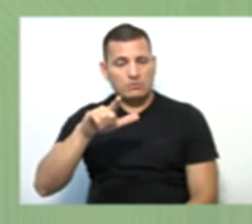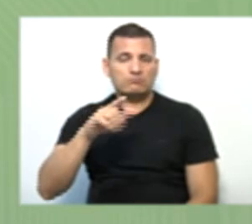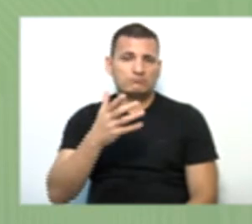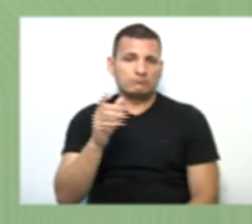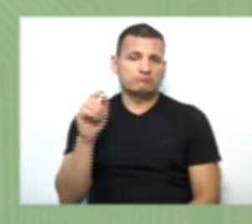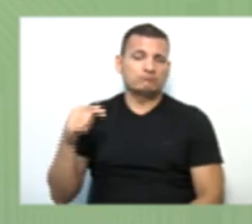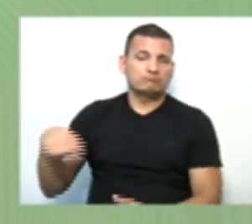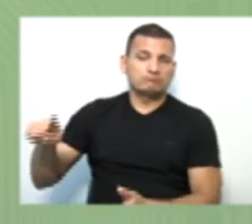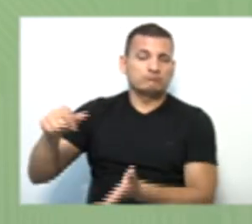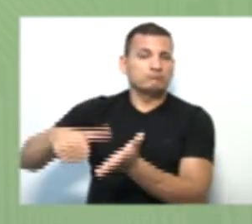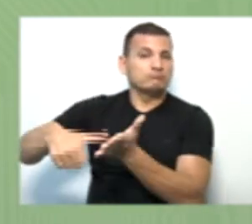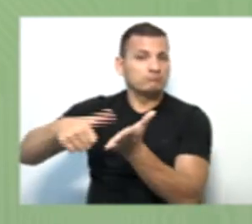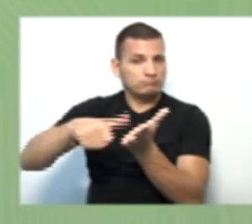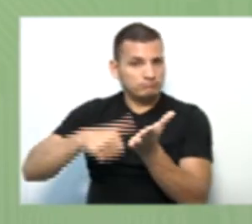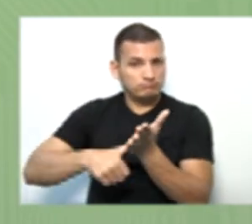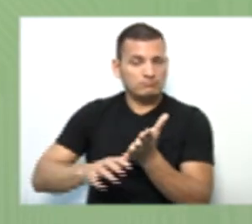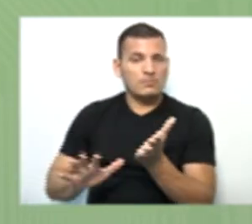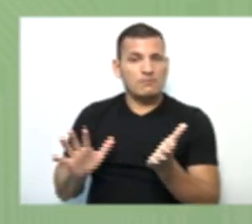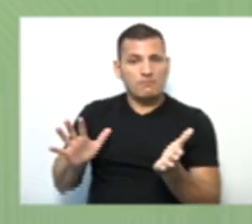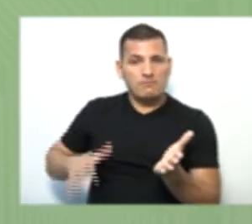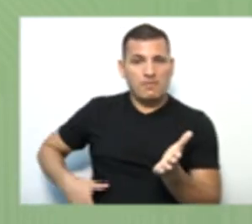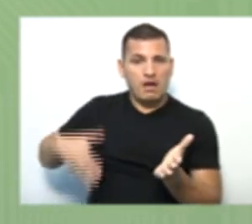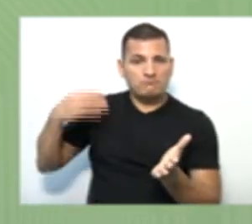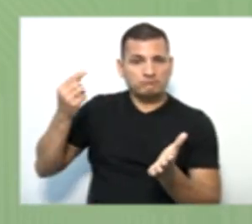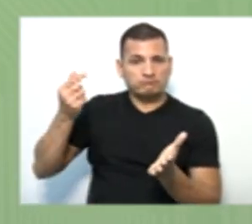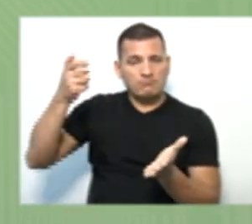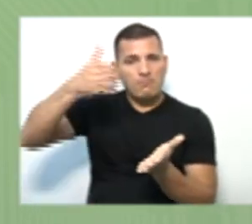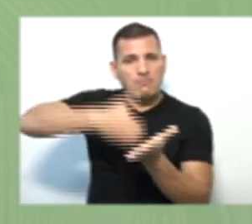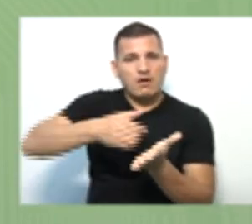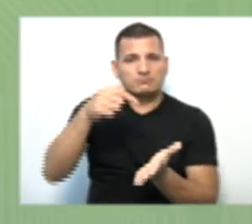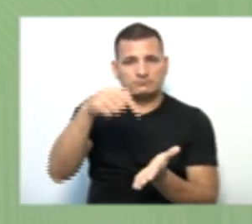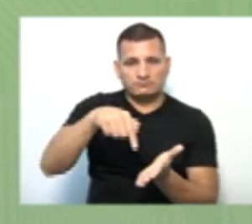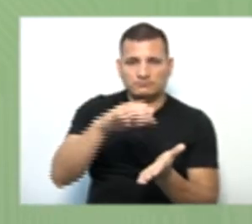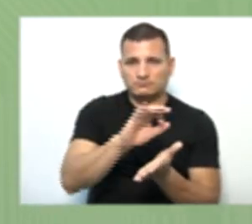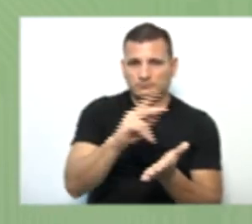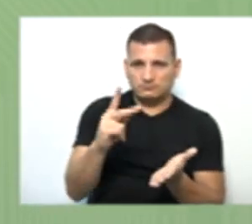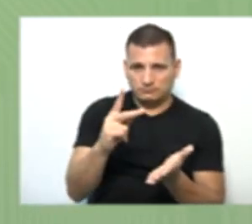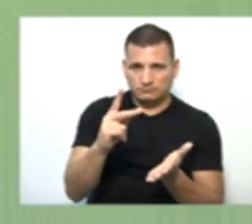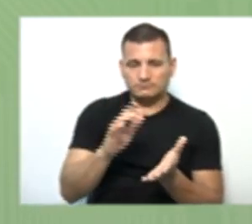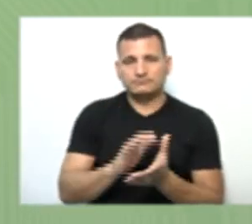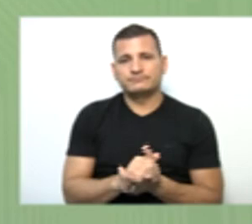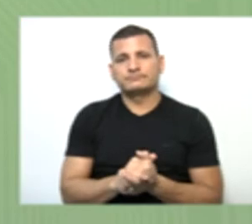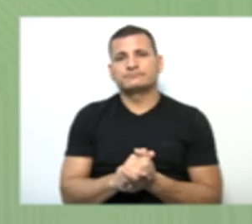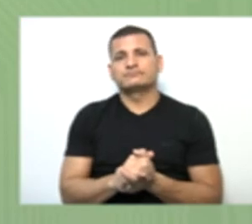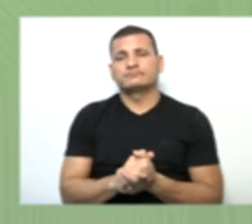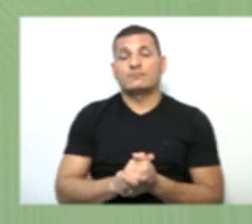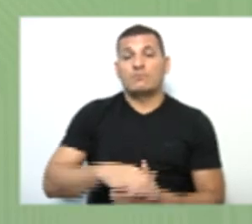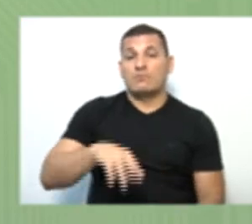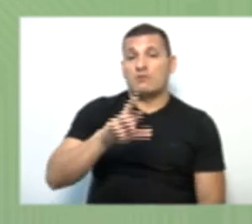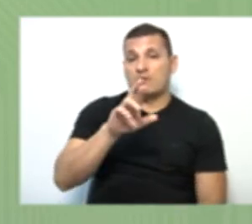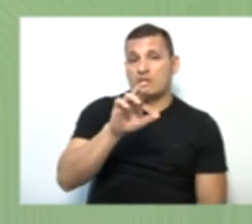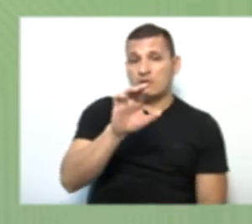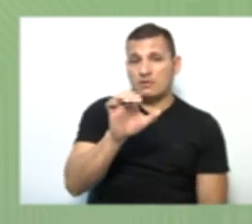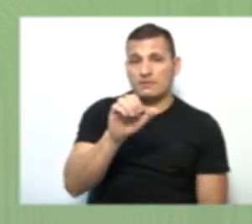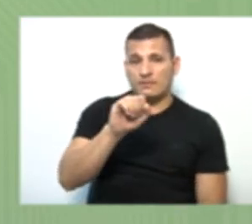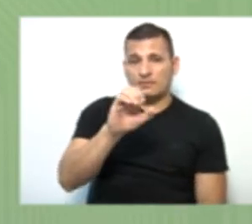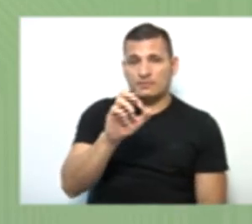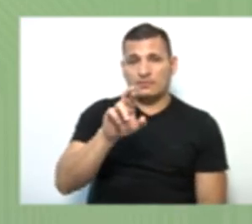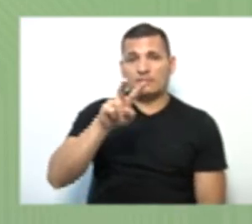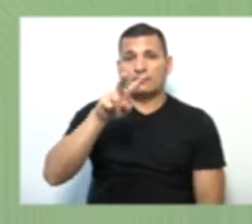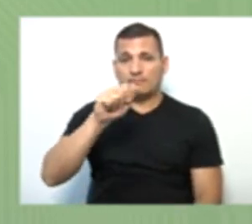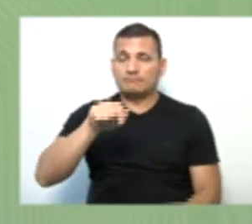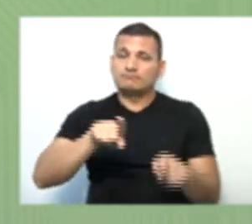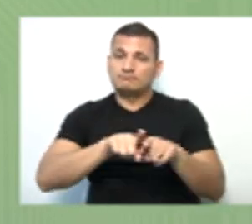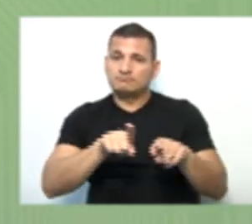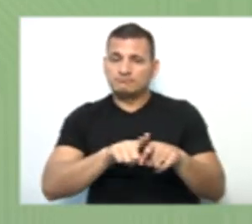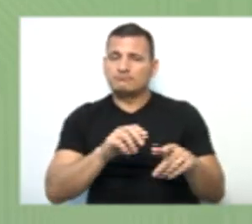bolso e colocou na cooperativa. E nós temos as reservas. O que são as reservas? As reservas são as sobras,